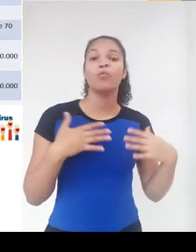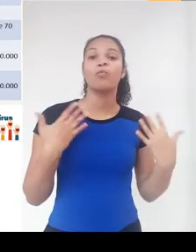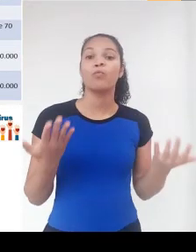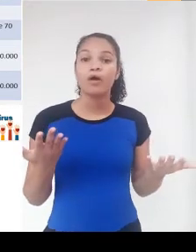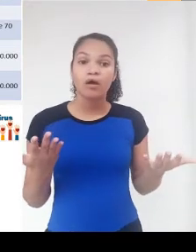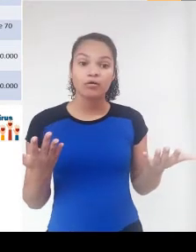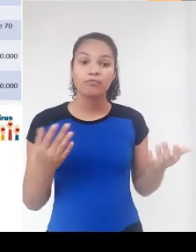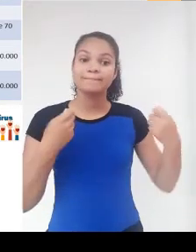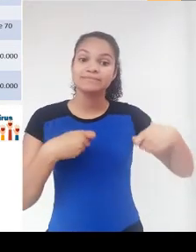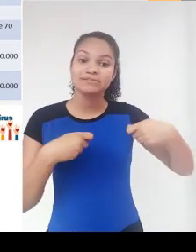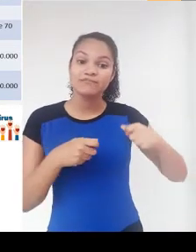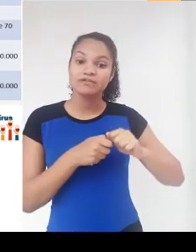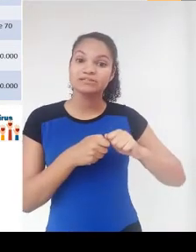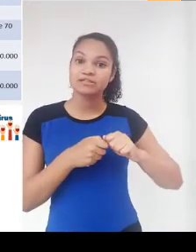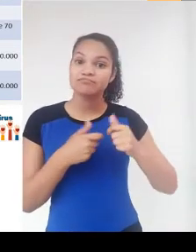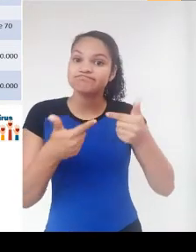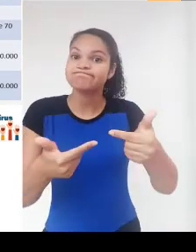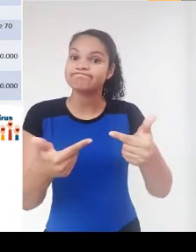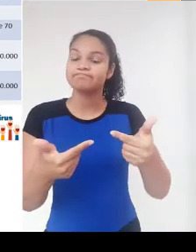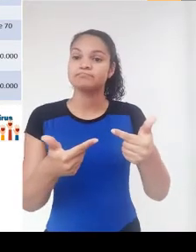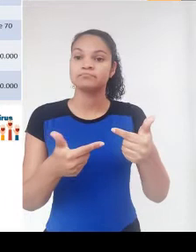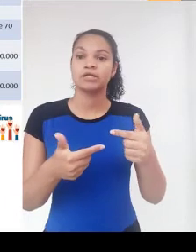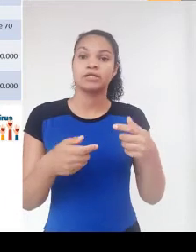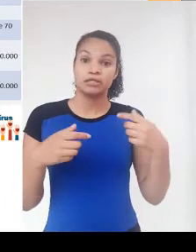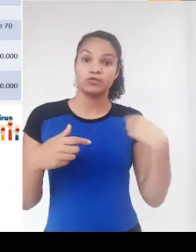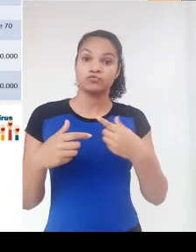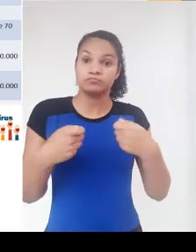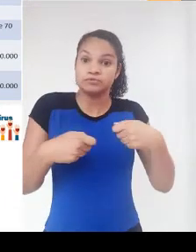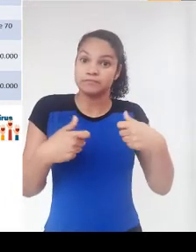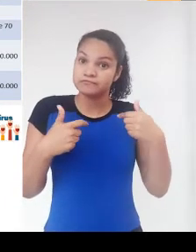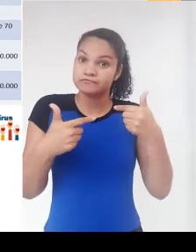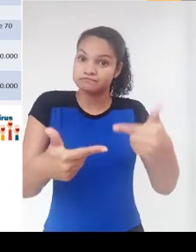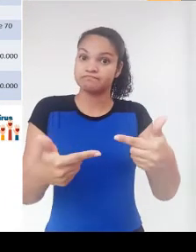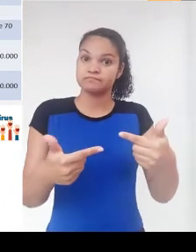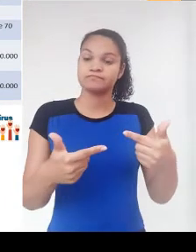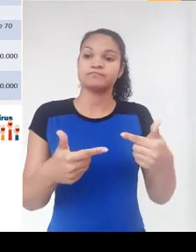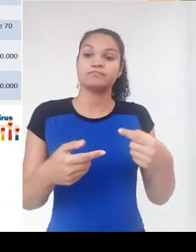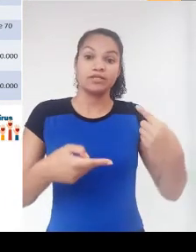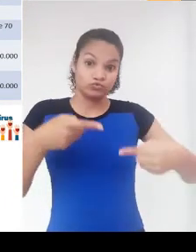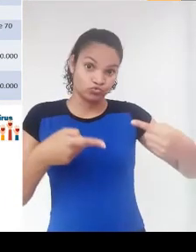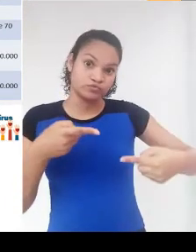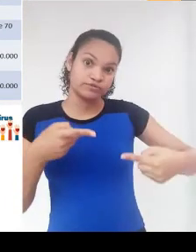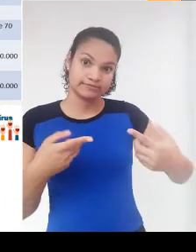ser feitas, podem ser feitas, devem ser feitas, a discussão a ser realizada